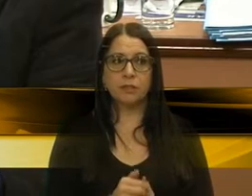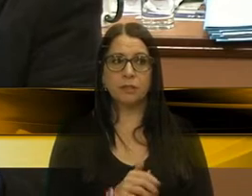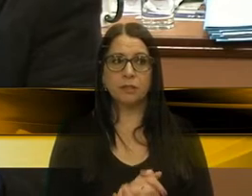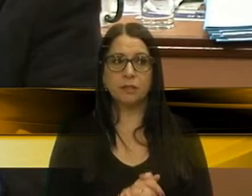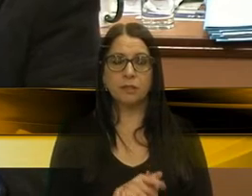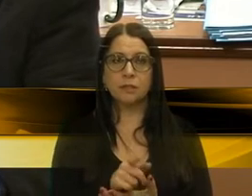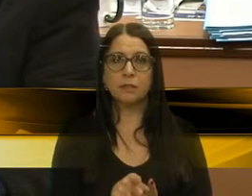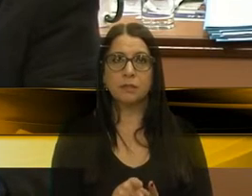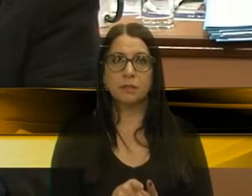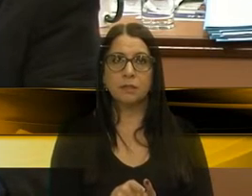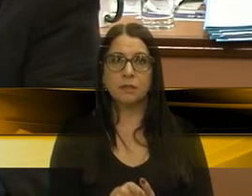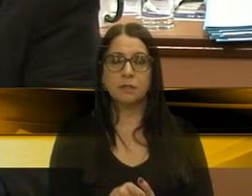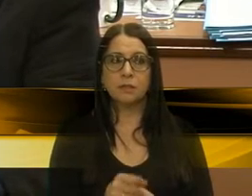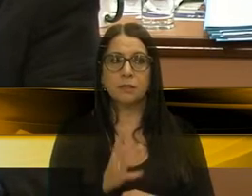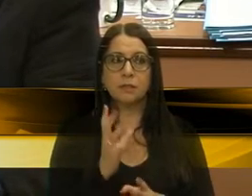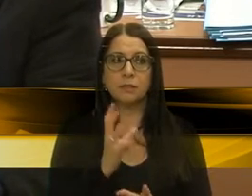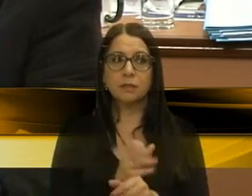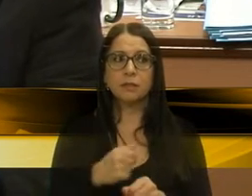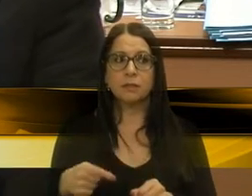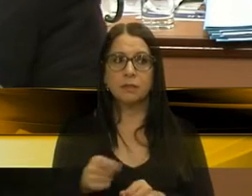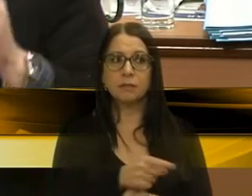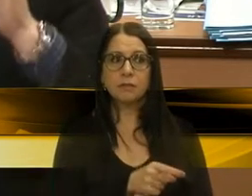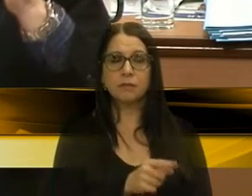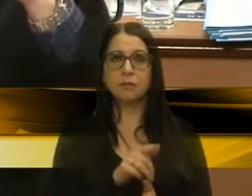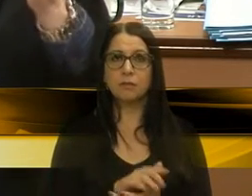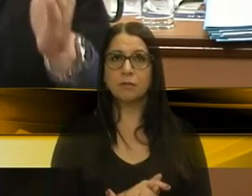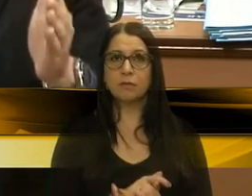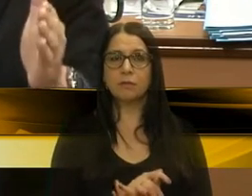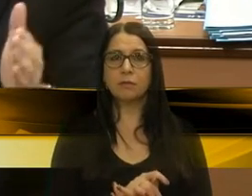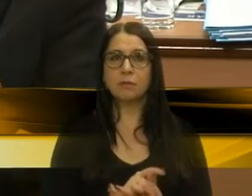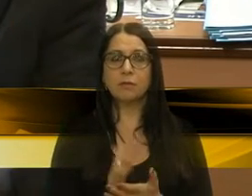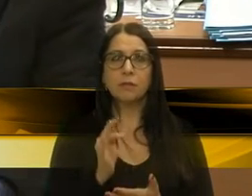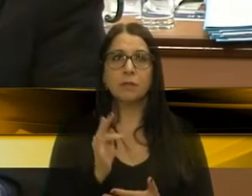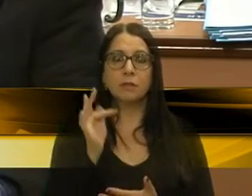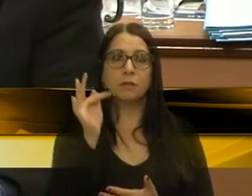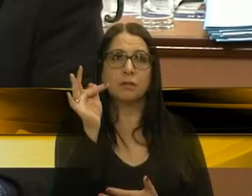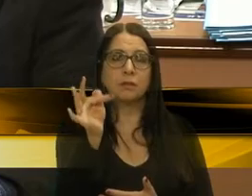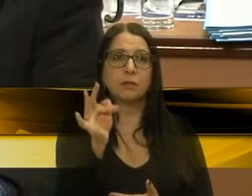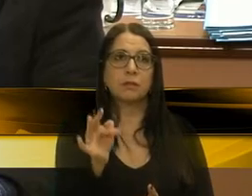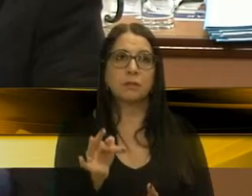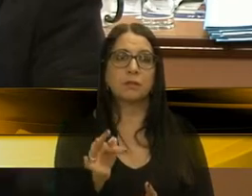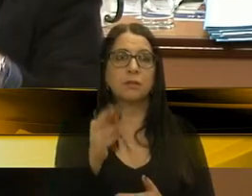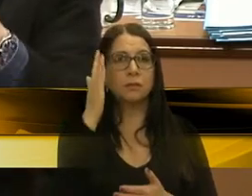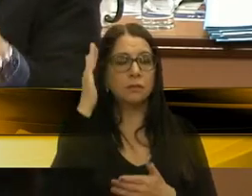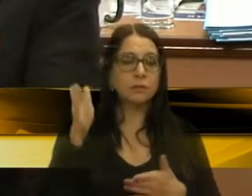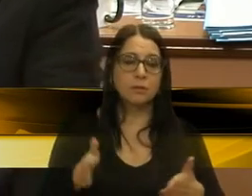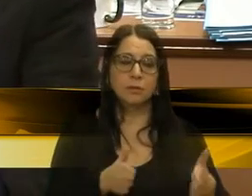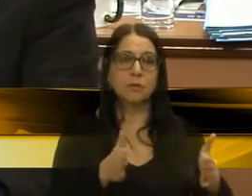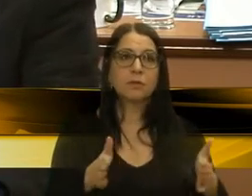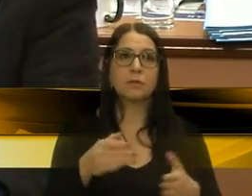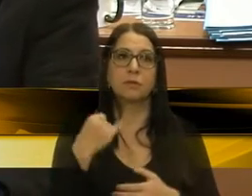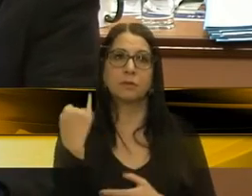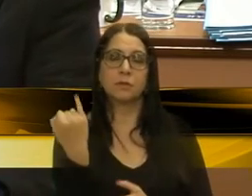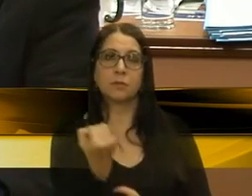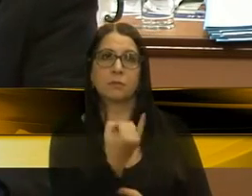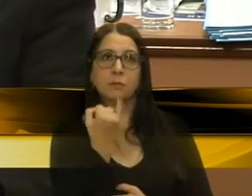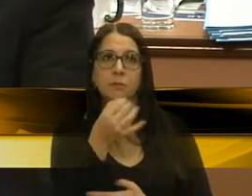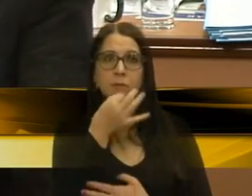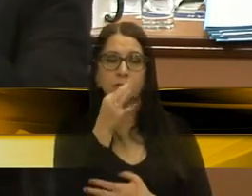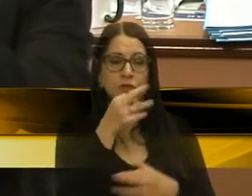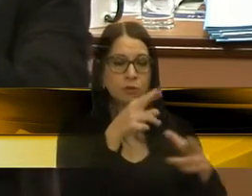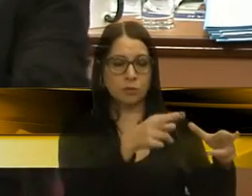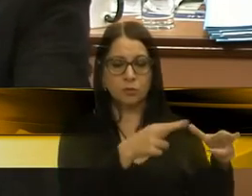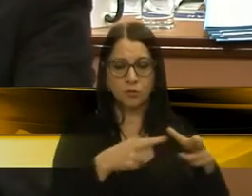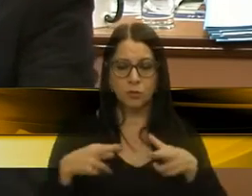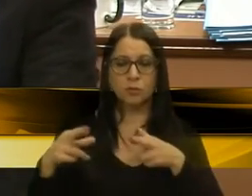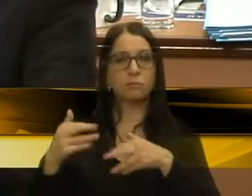grande batalhador pela conclusão da Rota do Sol, tinha uma visão de futuro e sabia que essa rodovia era importante para Caxias e região, para o